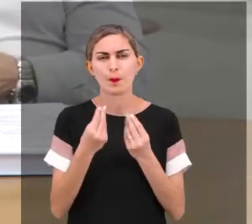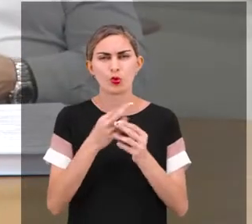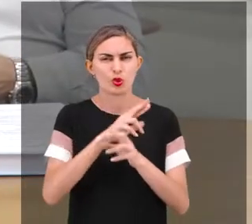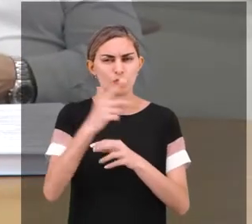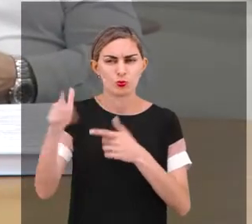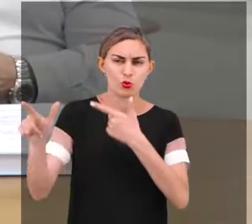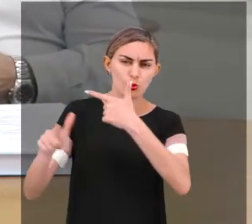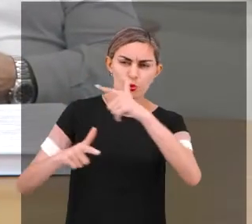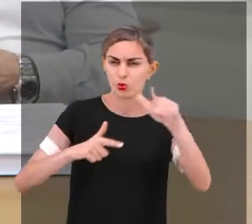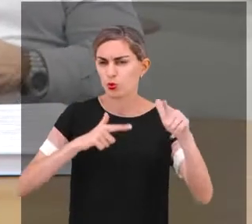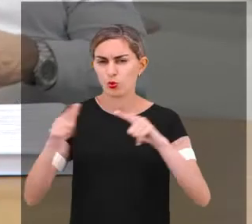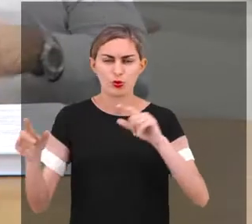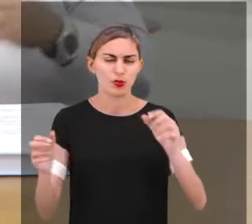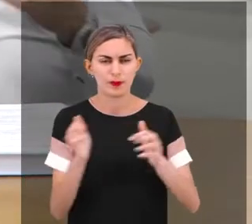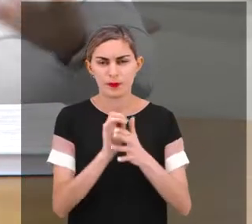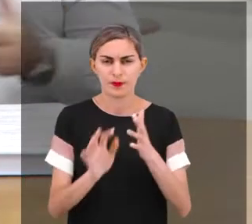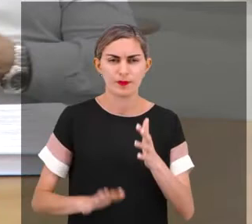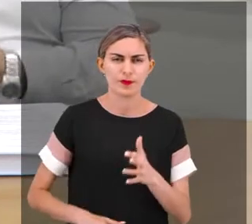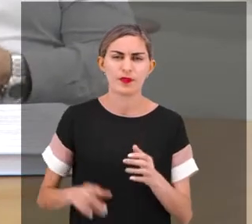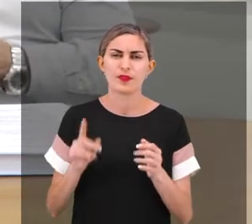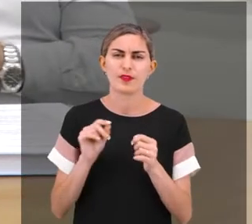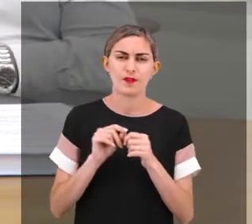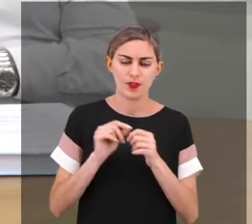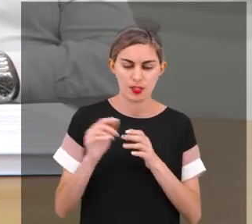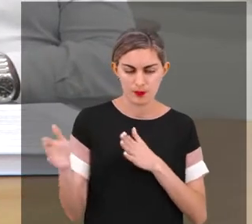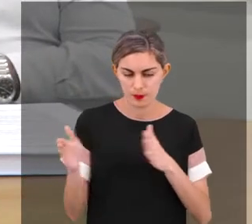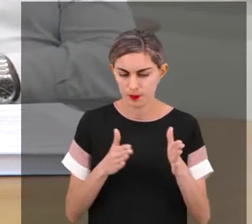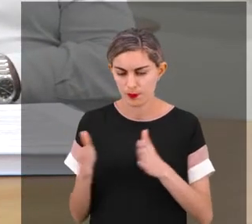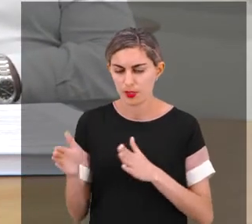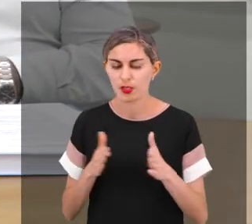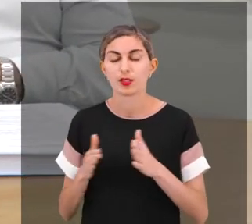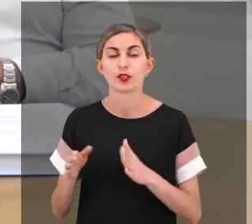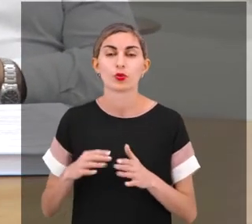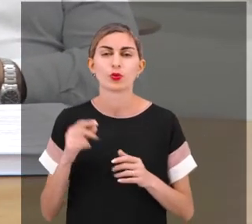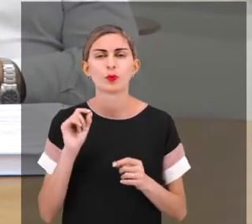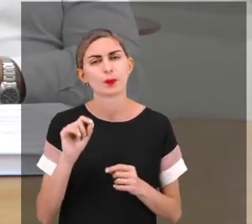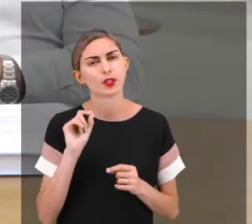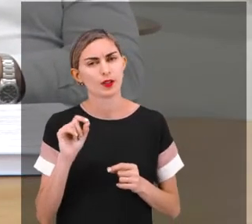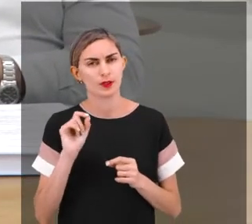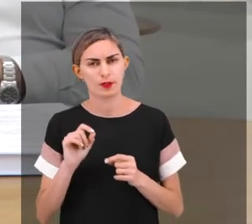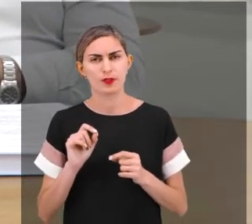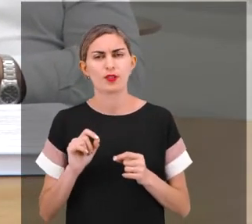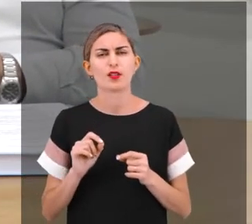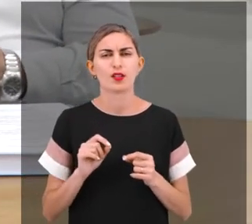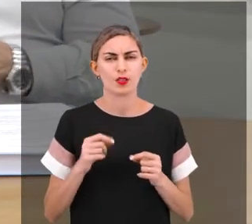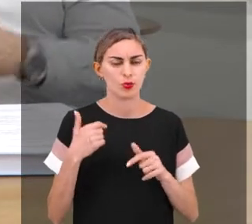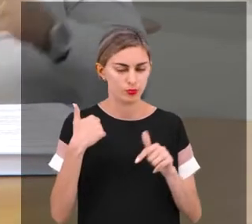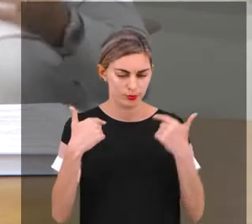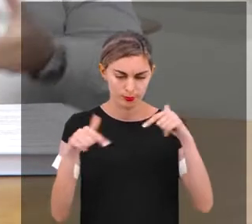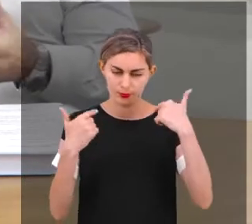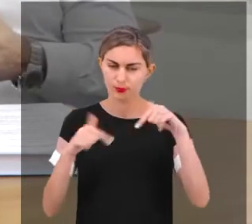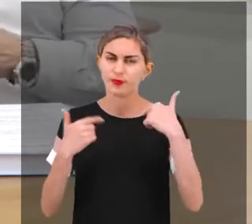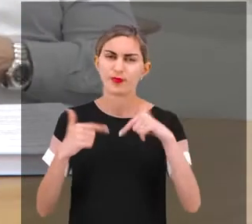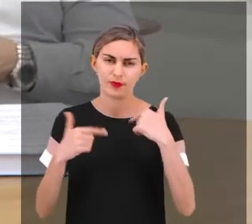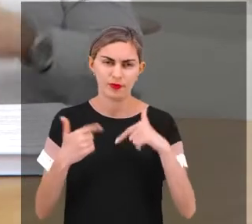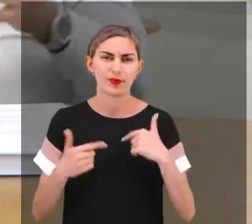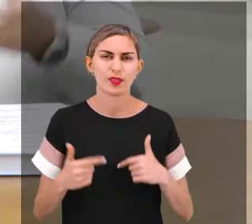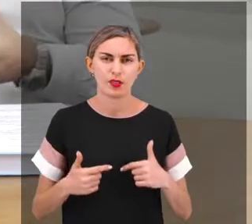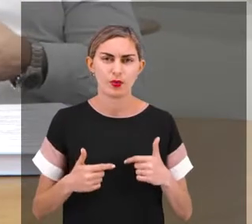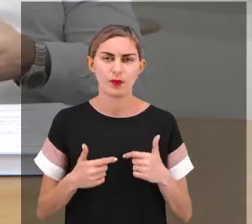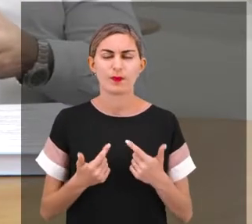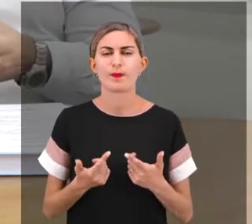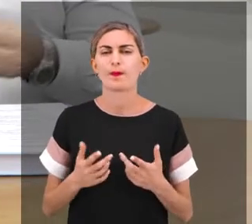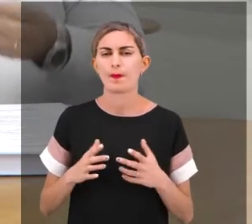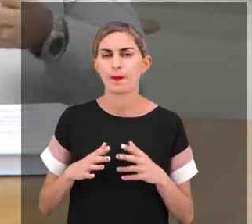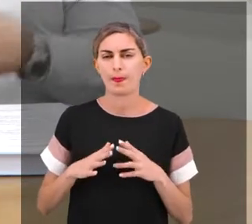outras atividades nós realizamos durante esse período para que o trabalho, o meio